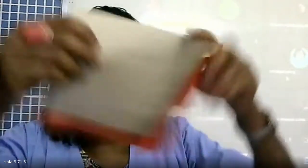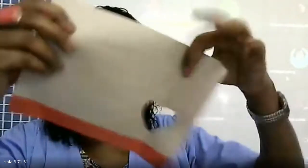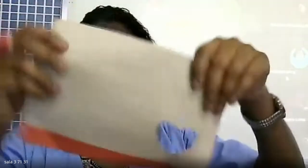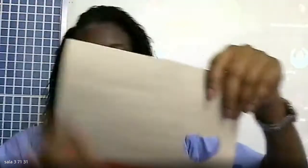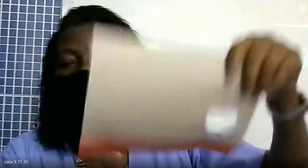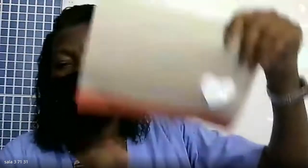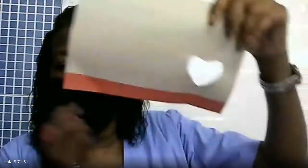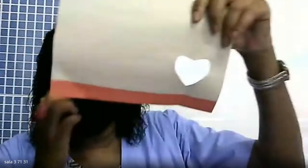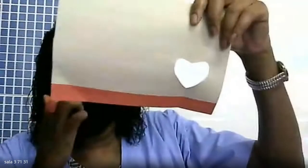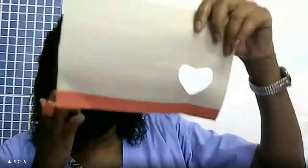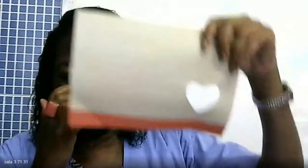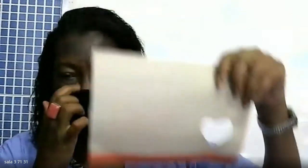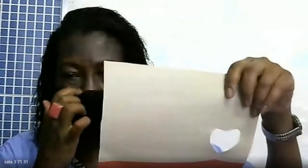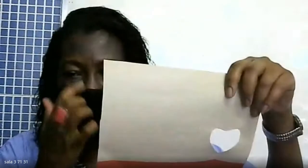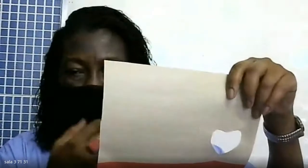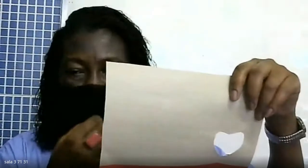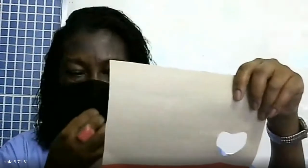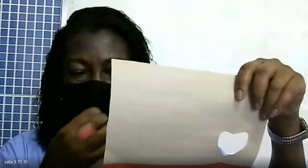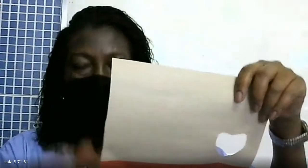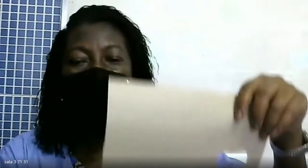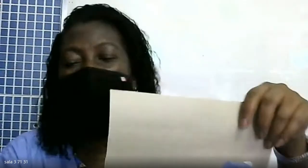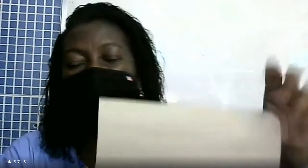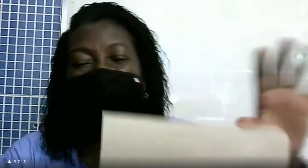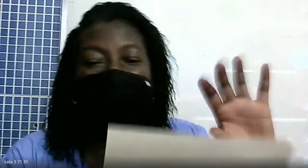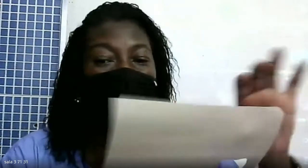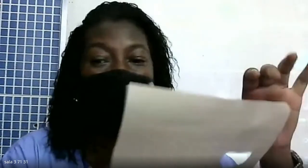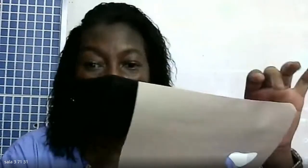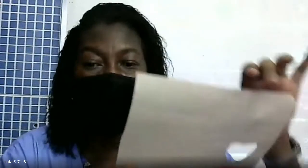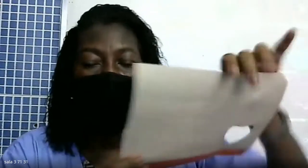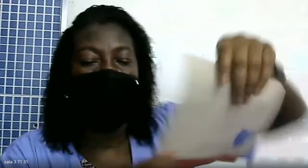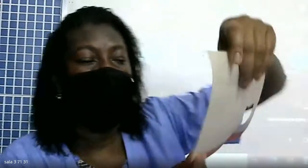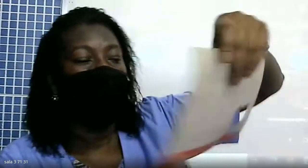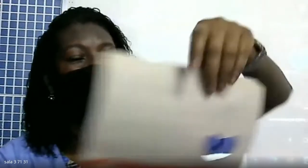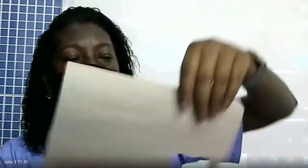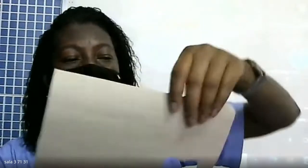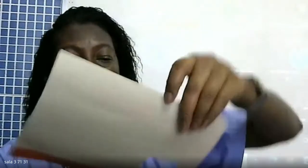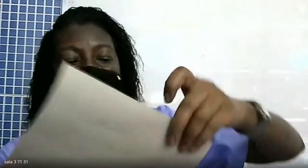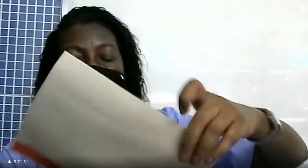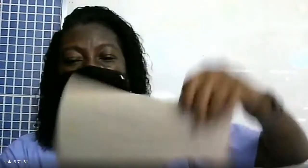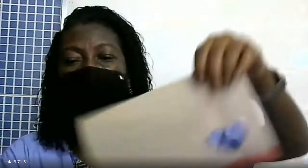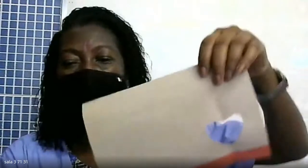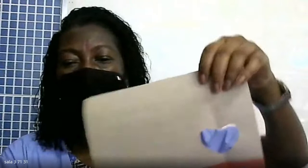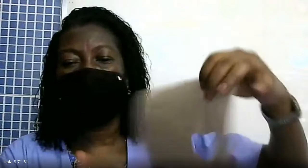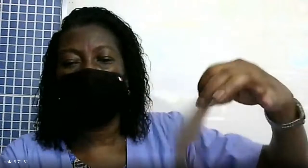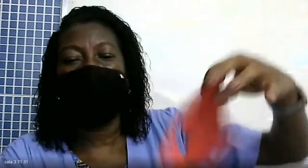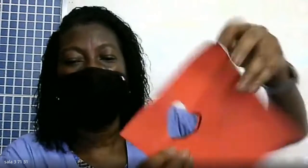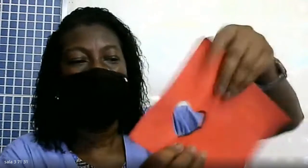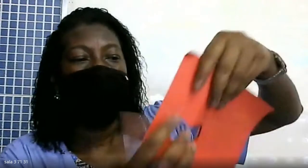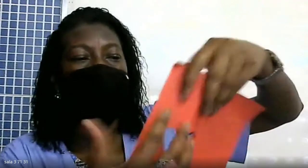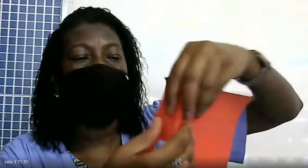vai ficar, ó, no molde vazado coração. Eu posso fazer o que eu quiser. Eu posso vir aqui em cima,